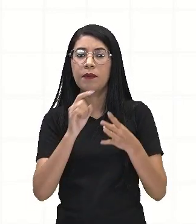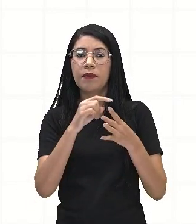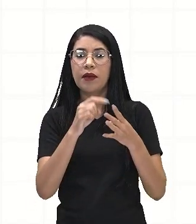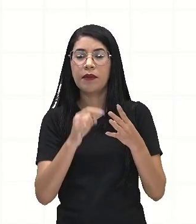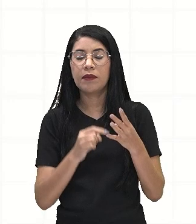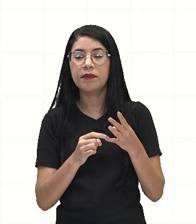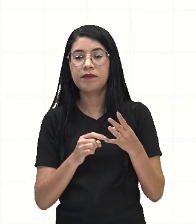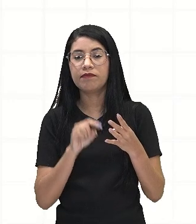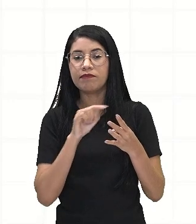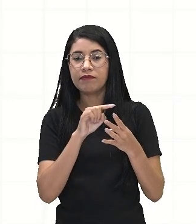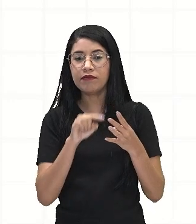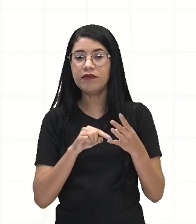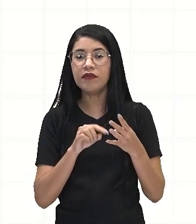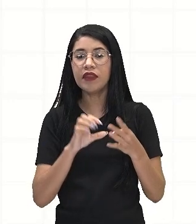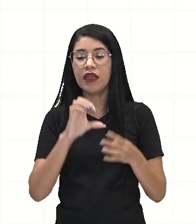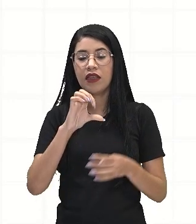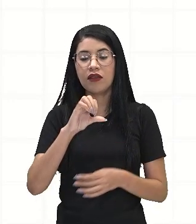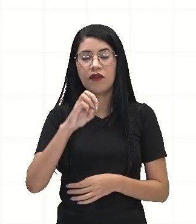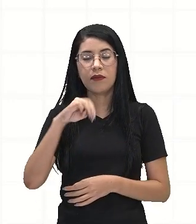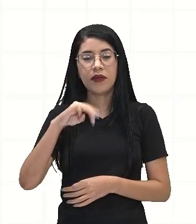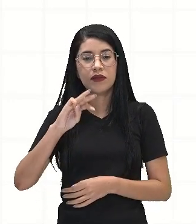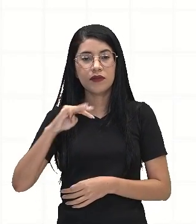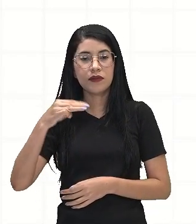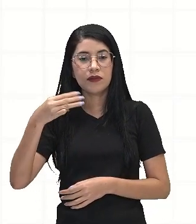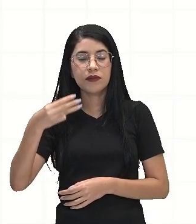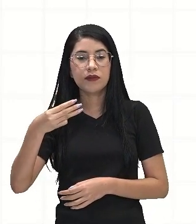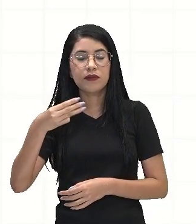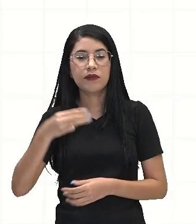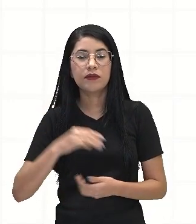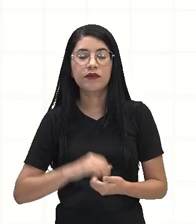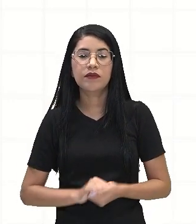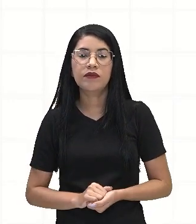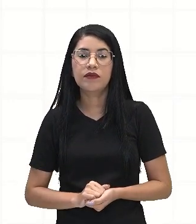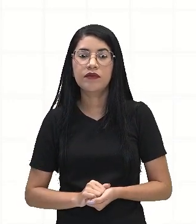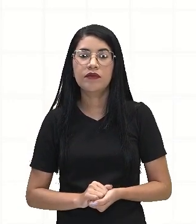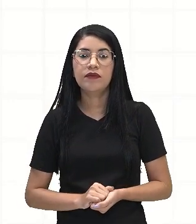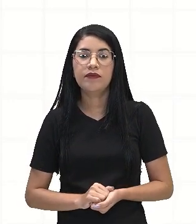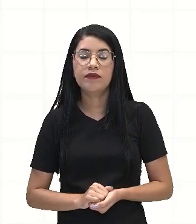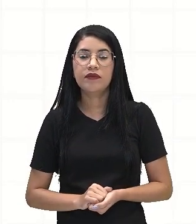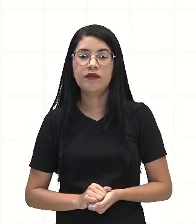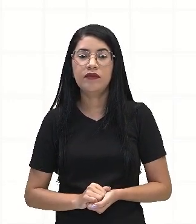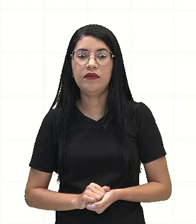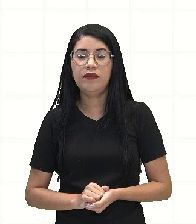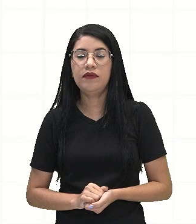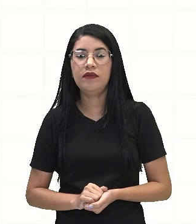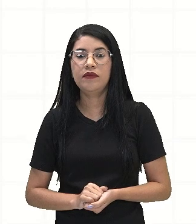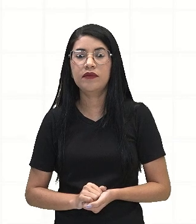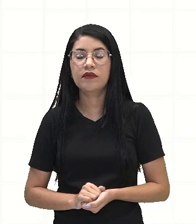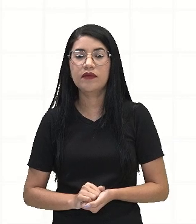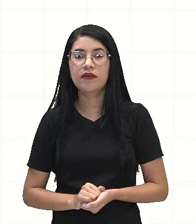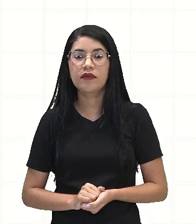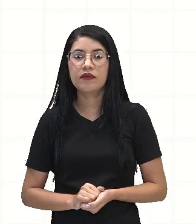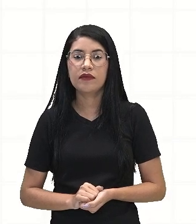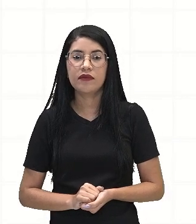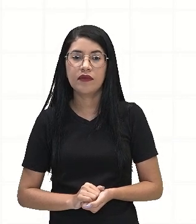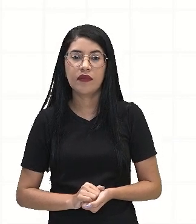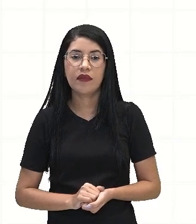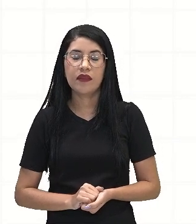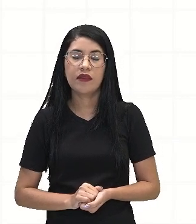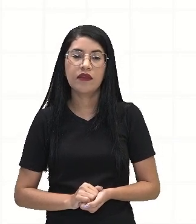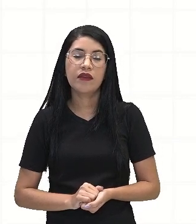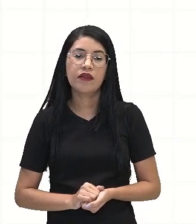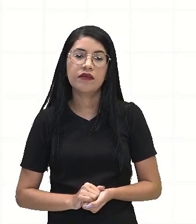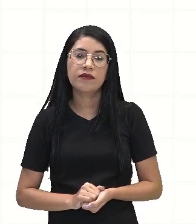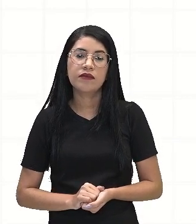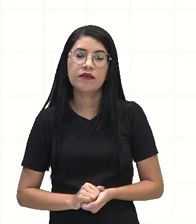de medida? Metros. E como eu estou falando do volume, eu vou colocar cúbico aqui,